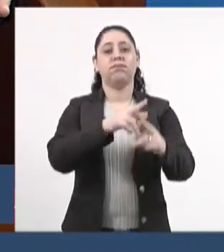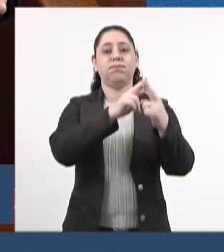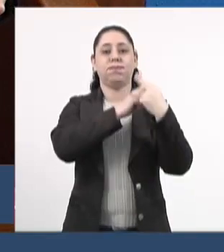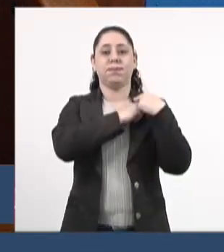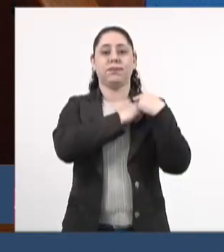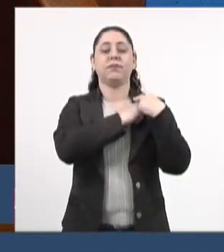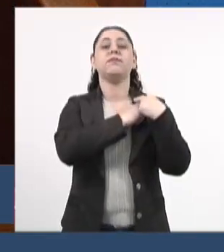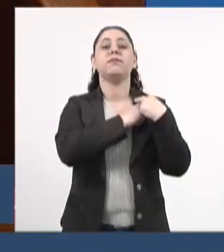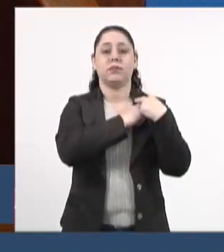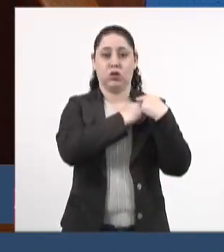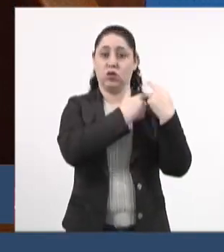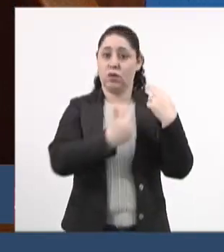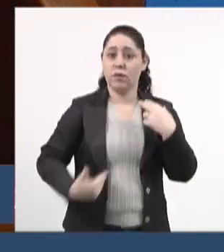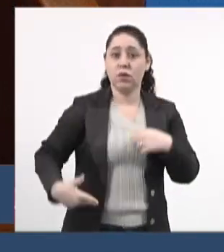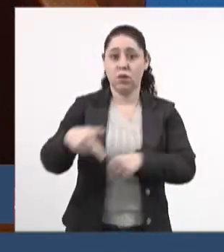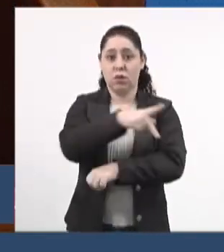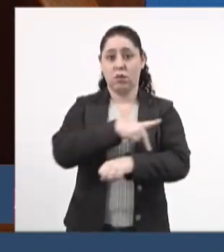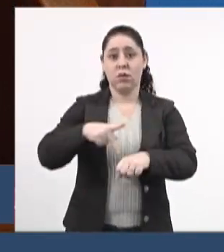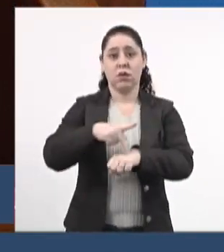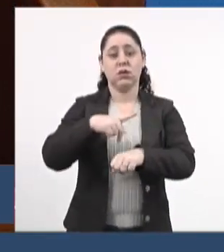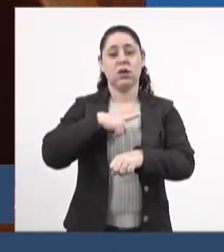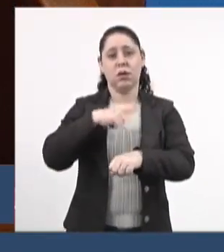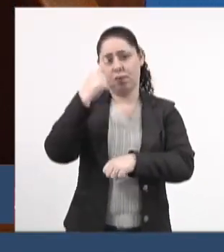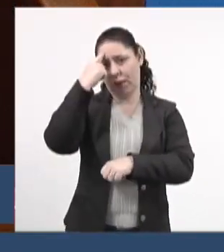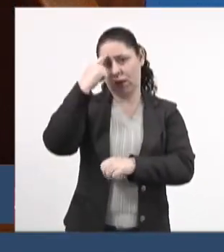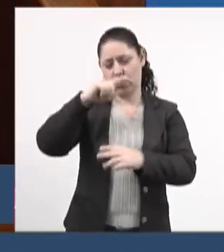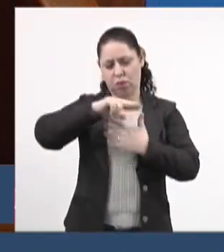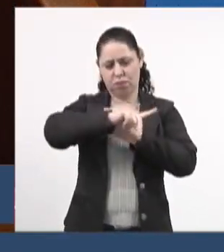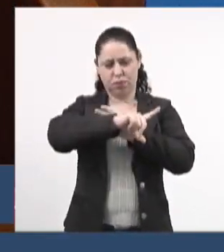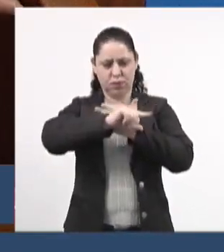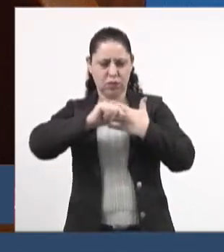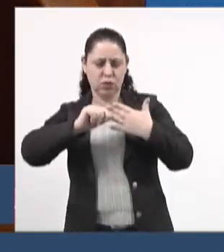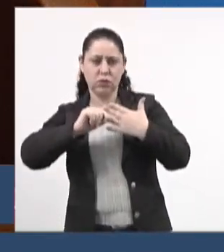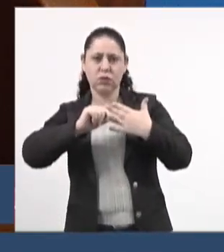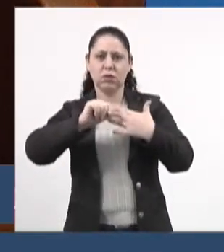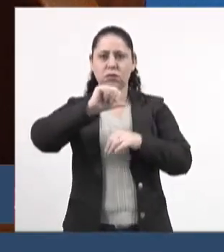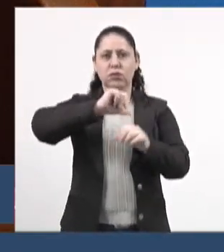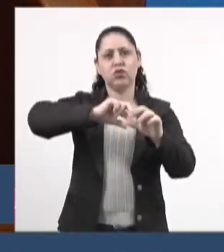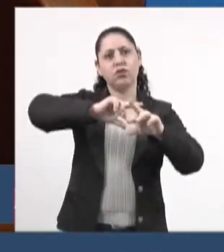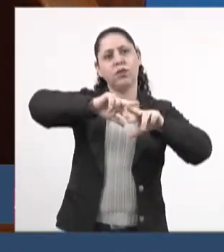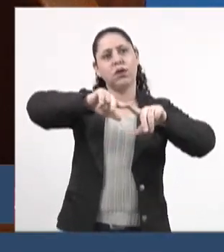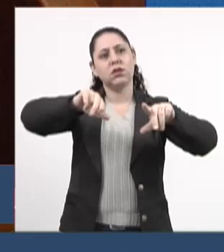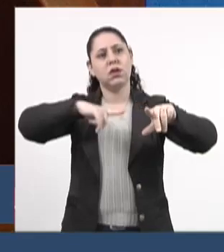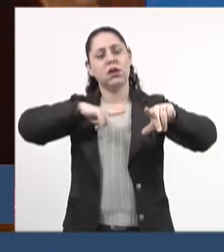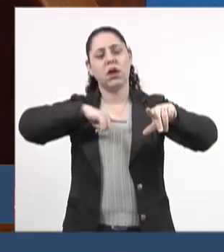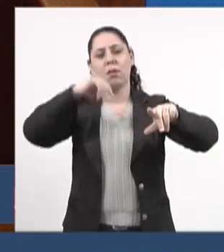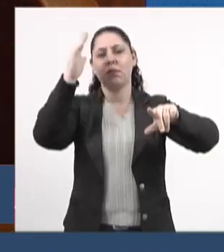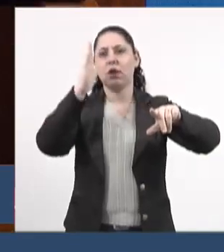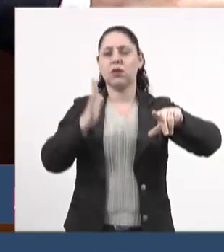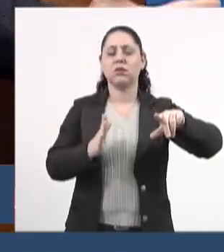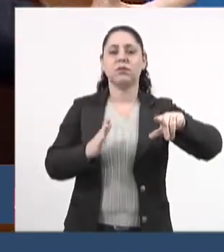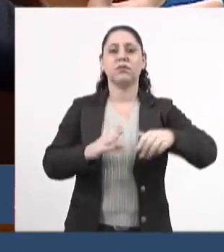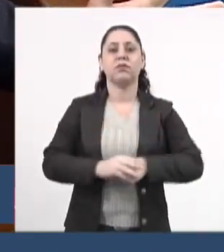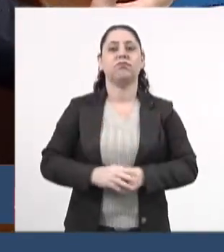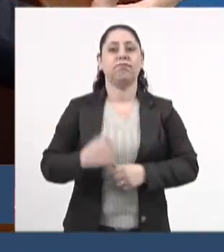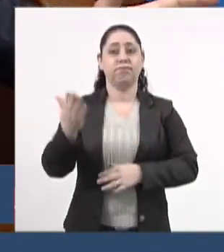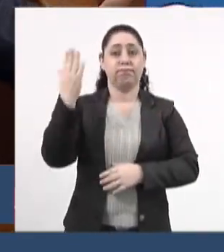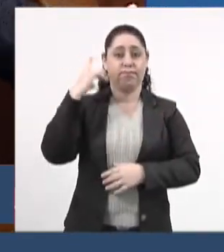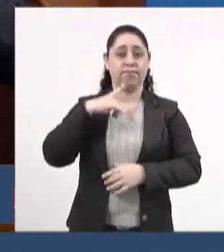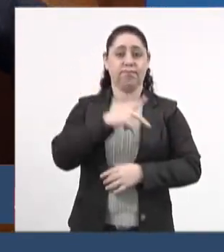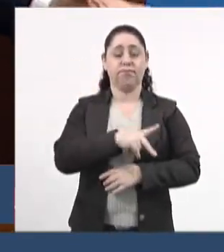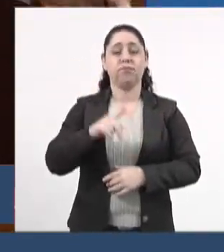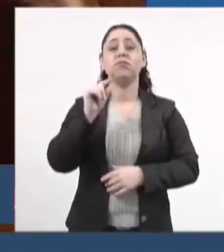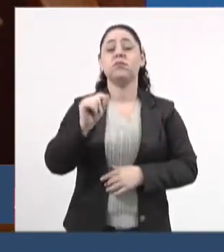responsável de governar um país que tem essa biodiversidade que tem o Brasil. A gente tinha antes um